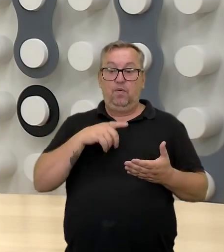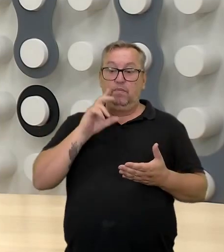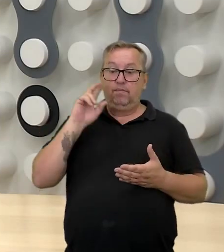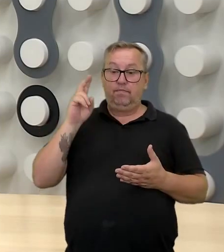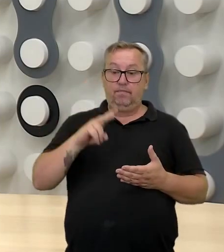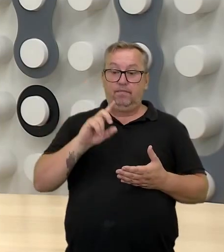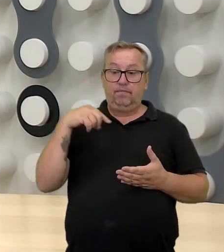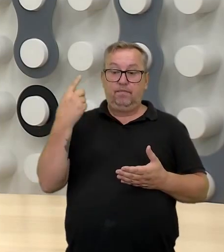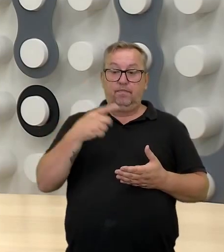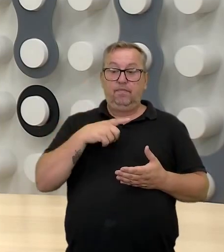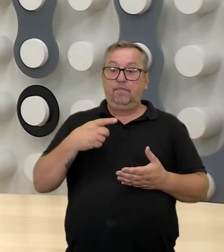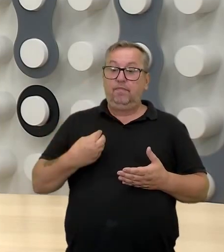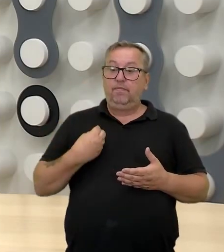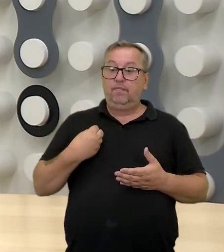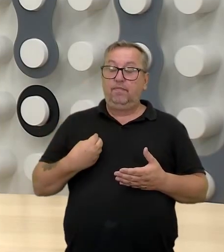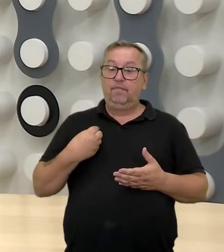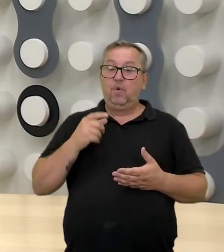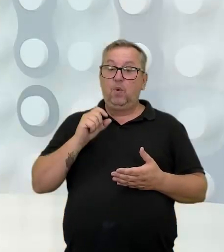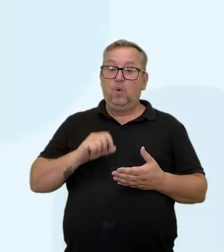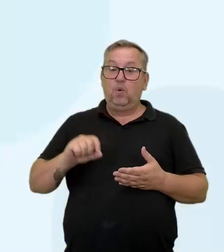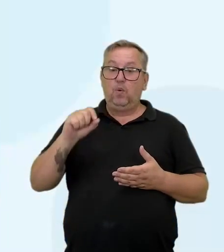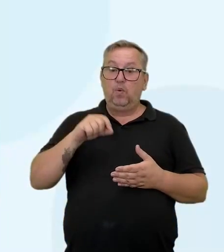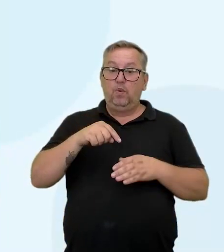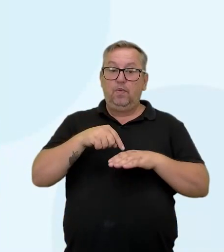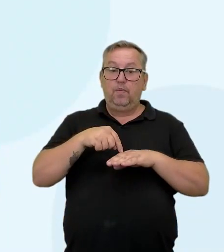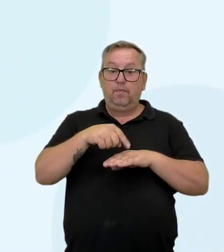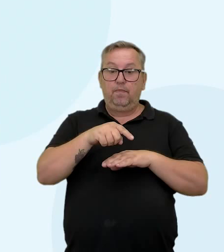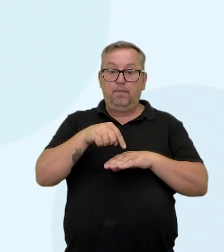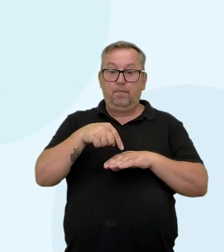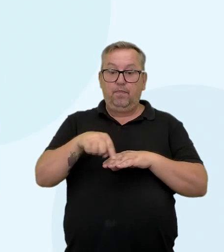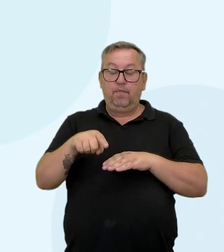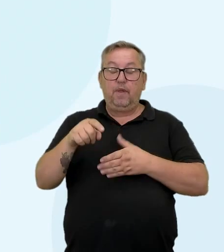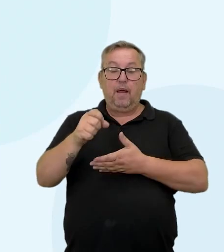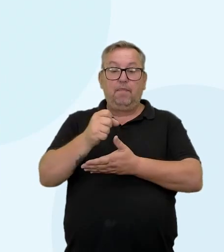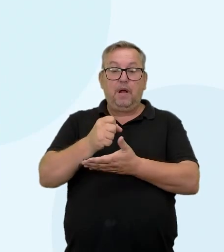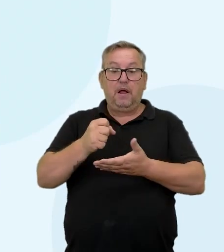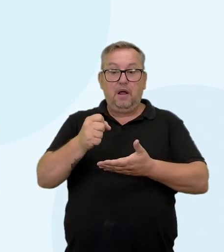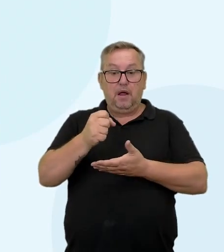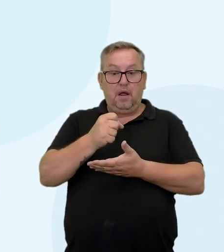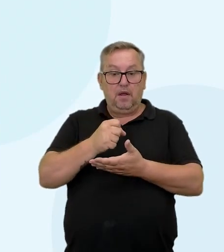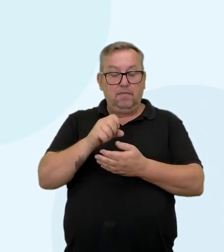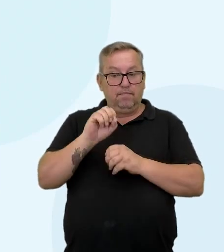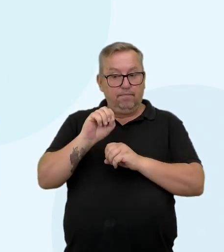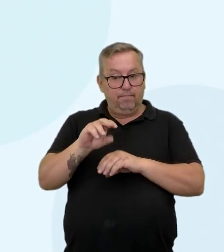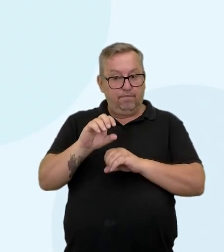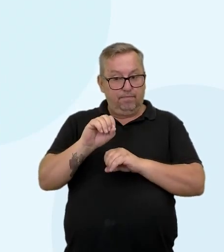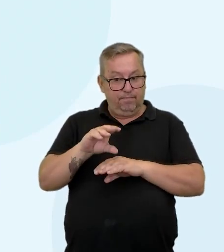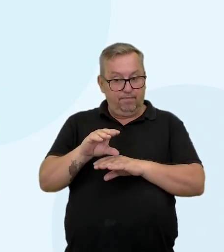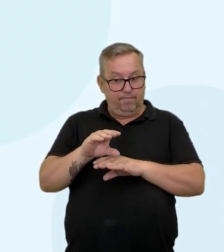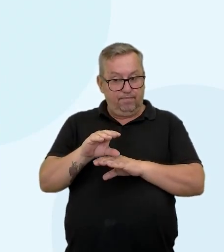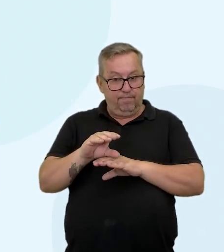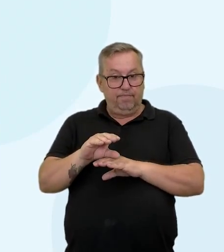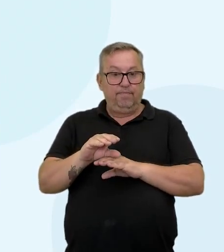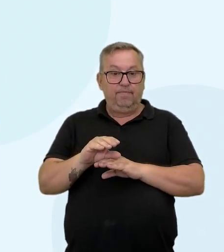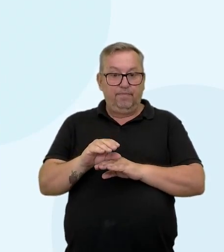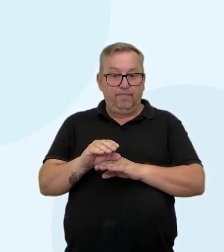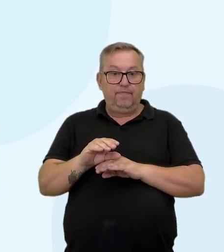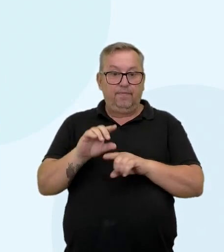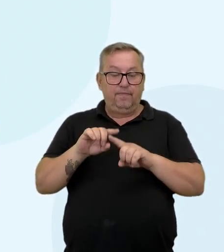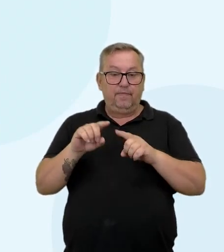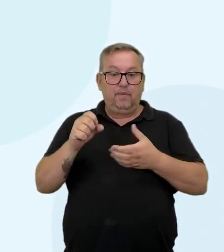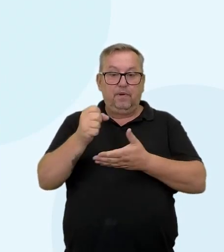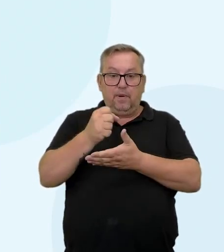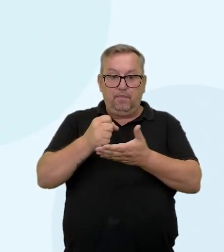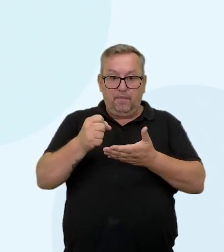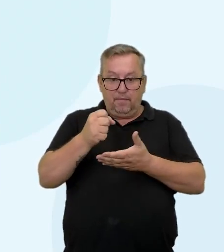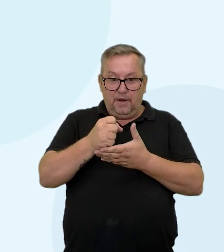sabem, a gente apresenta sempre os eixos estruturantes, que são os norteadores da aula que a gente produz, né? Os eixos estruturantes aí